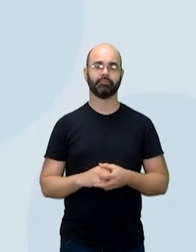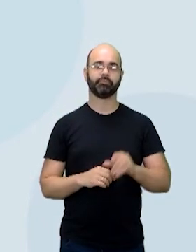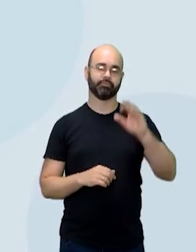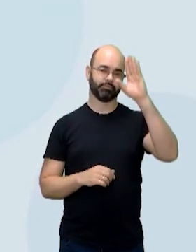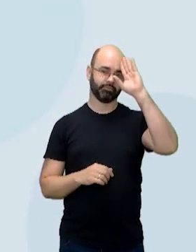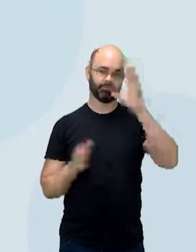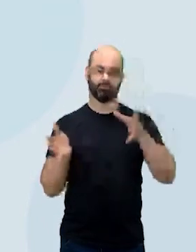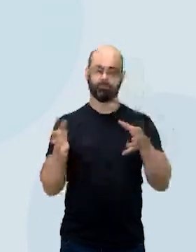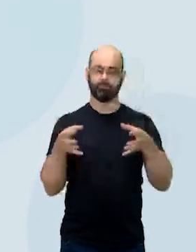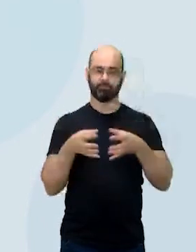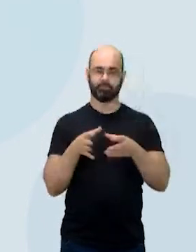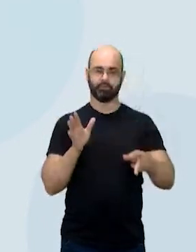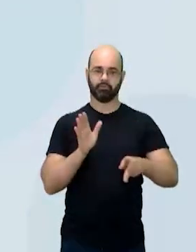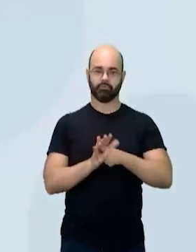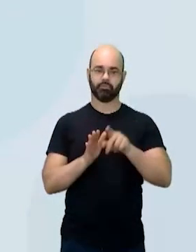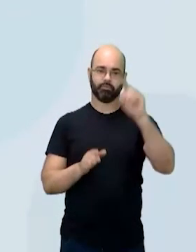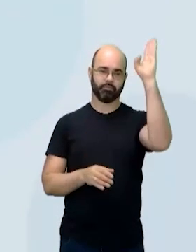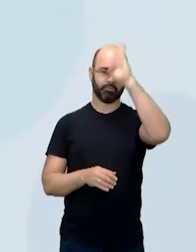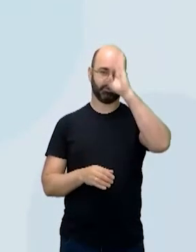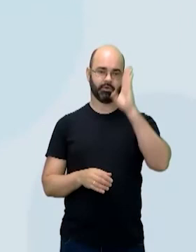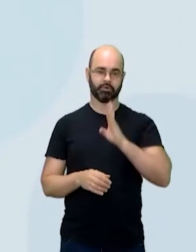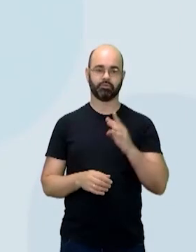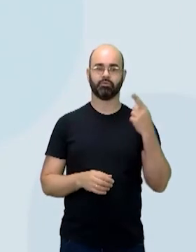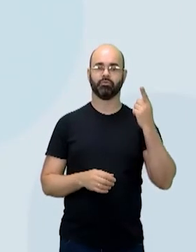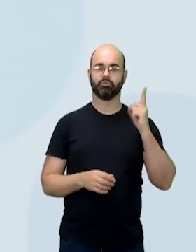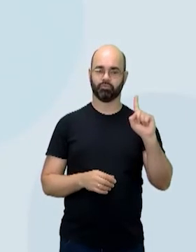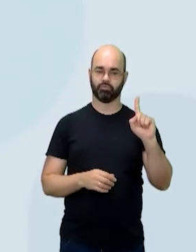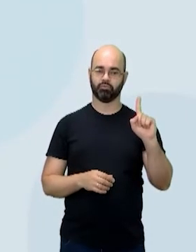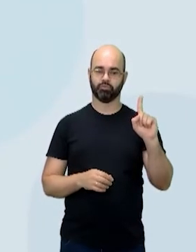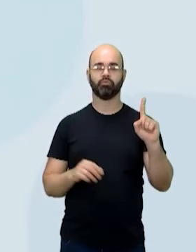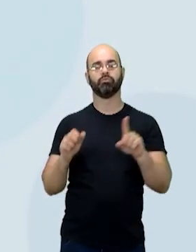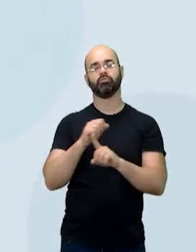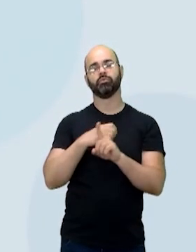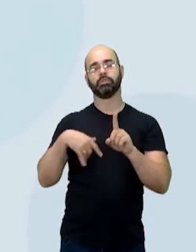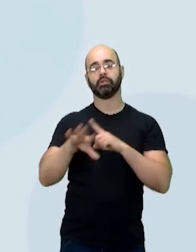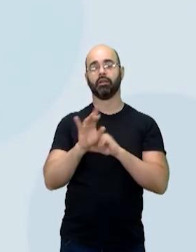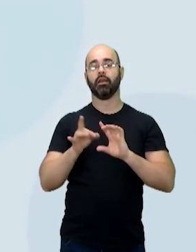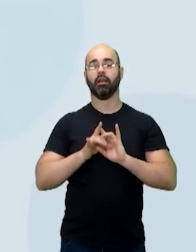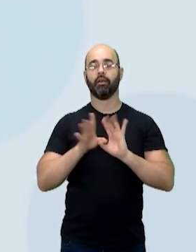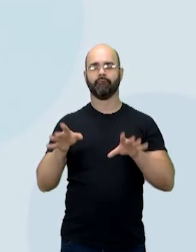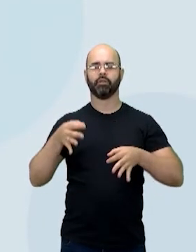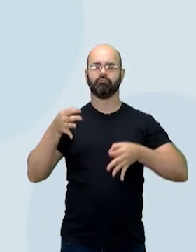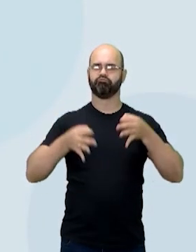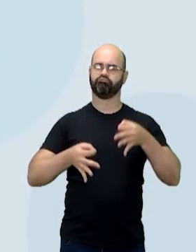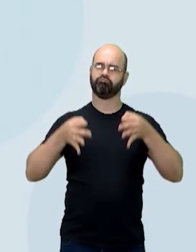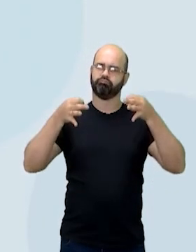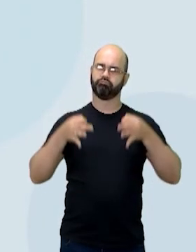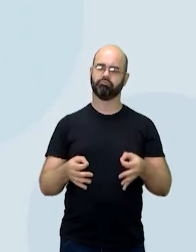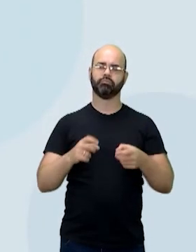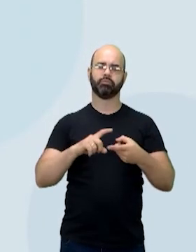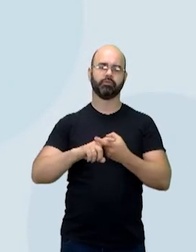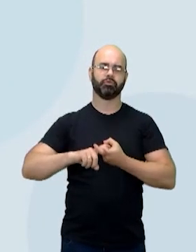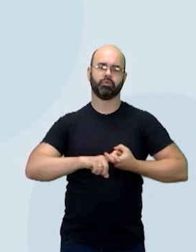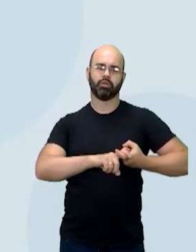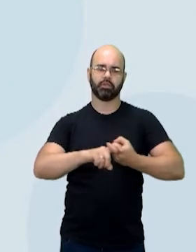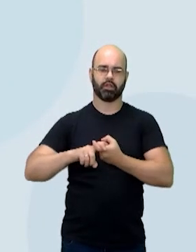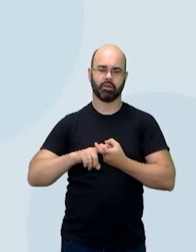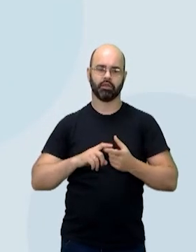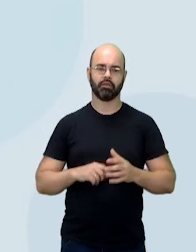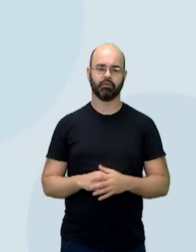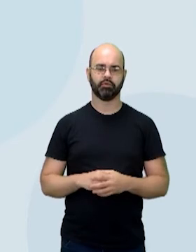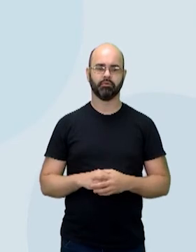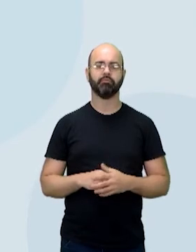da República Federativa do Brasil. 1. Construir uma sociedade livre, justa e solidária. 2.